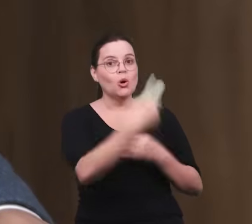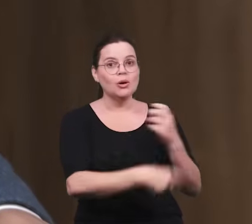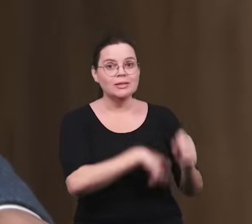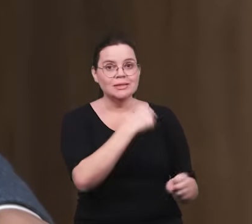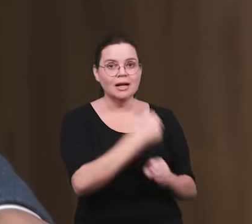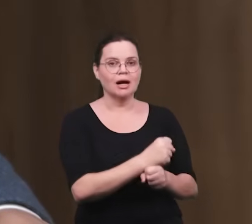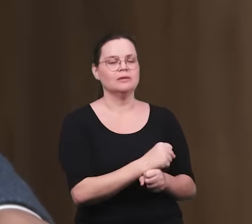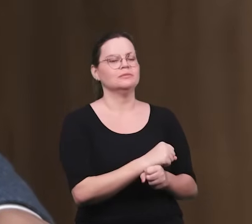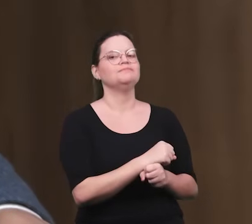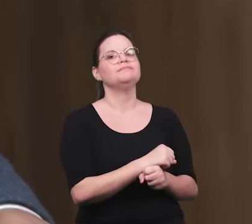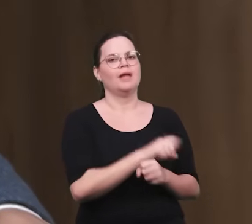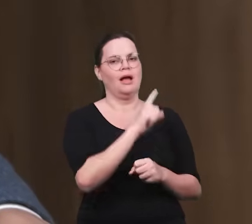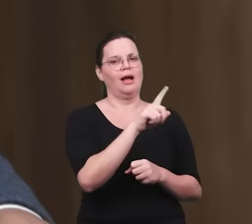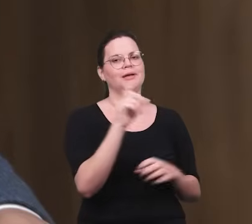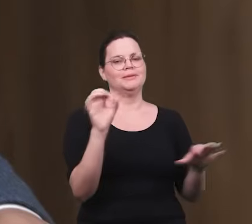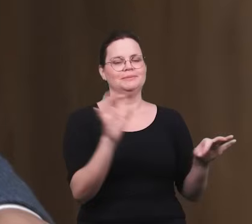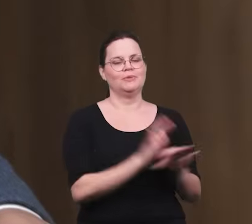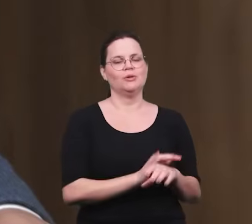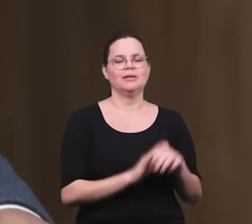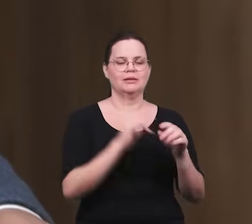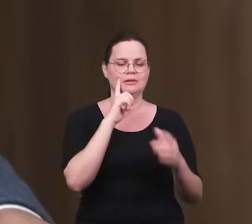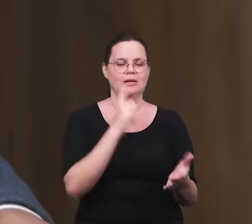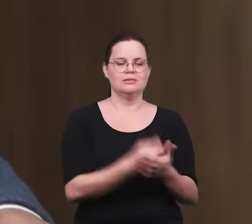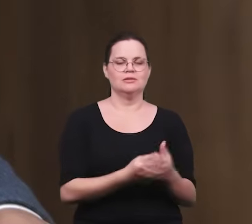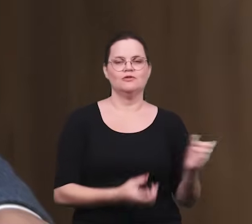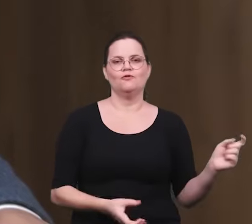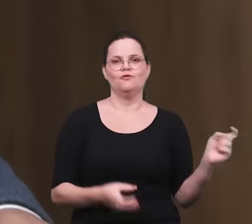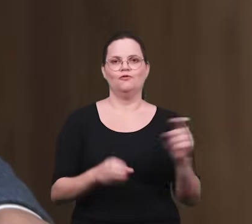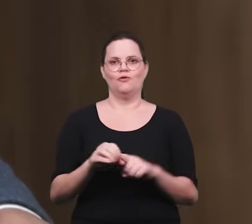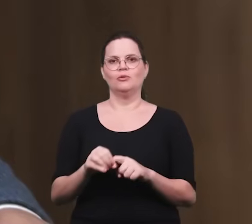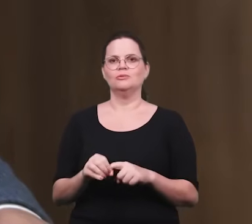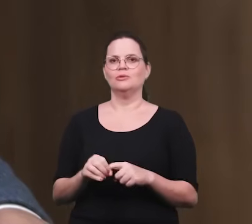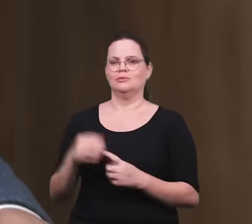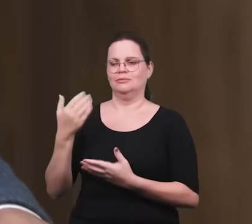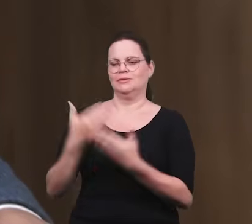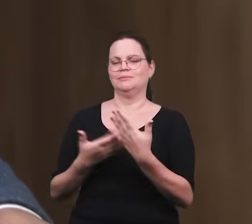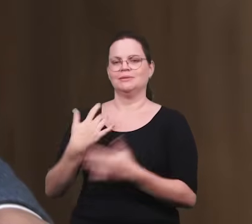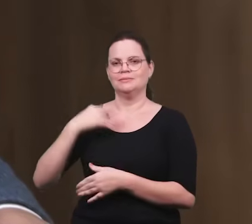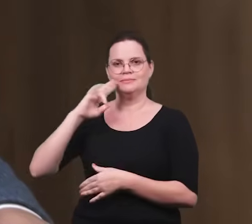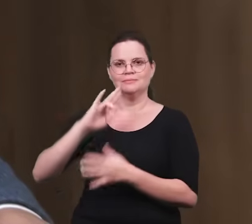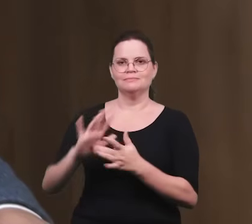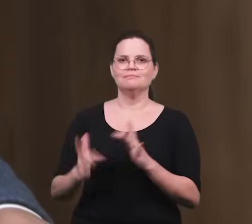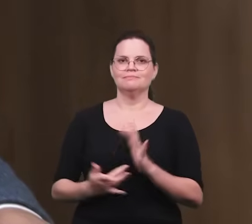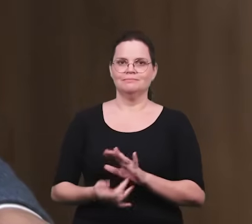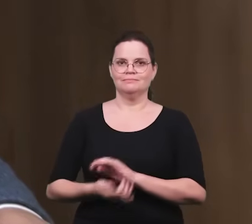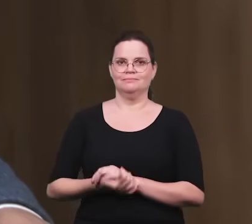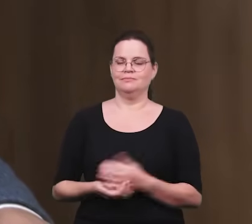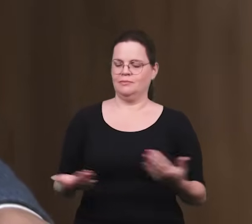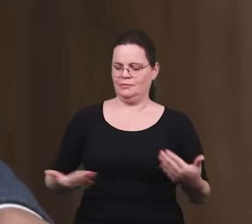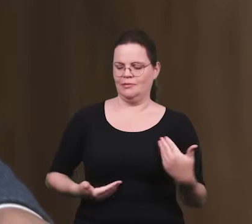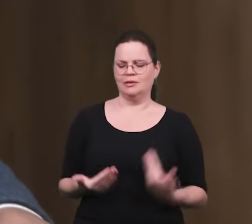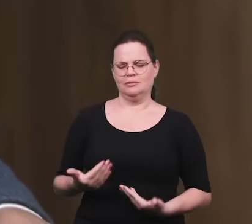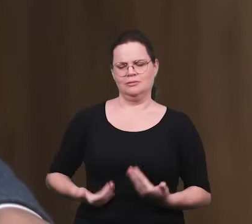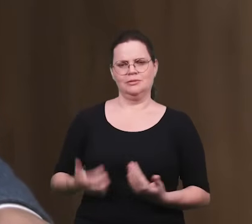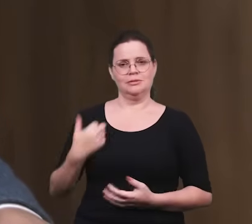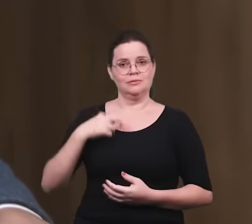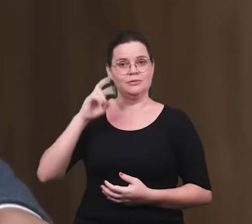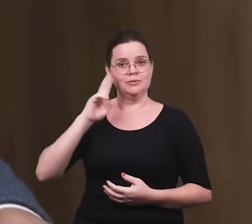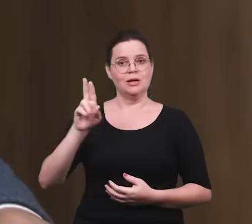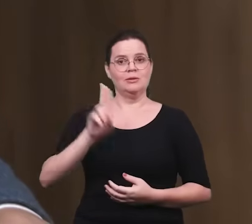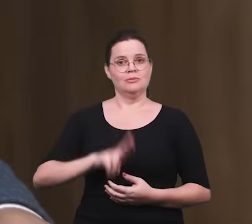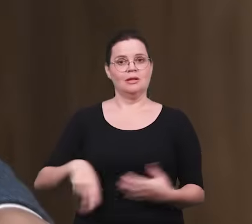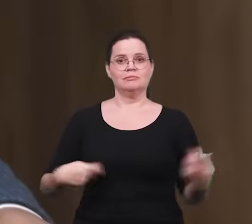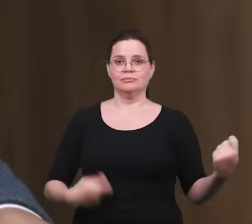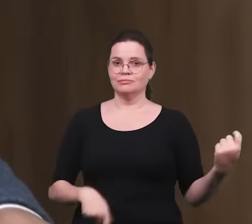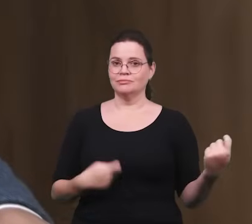ele ia pela bênção do Senhor, operação do Senhor, ele voltou. Hoje ele está de volta na presença do Senhor, está servindo ao Senhor, é